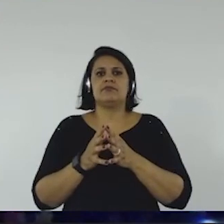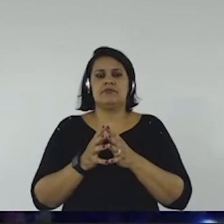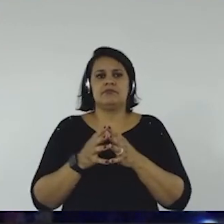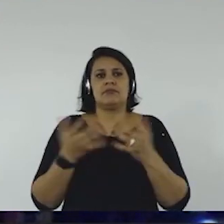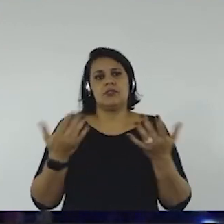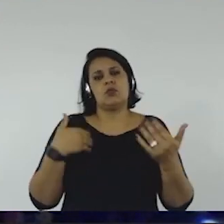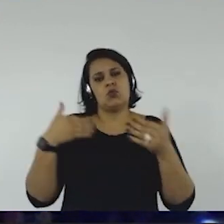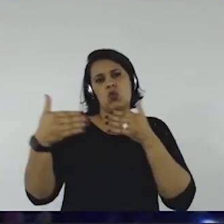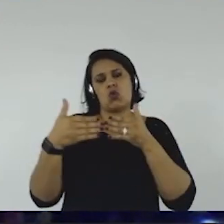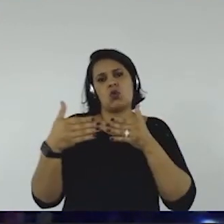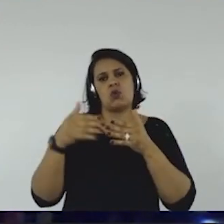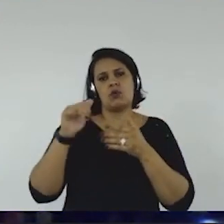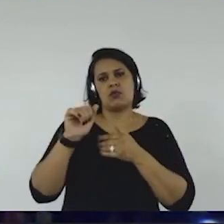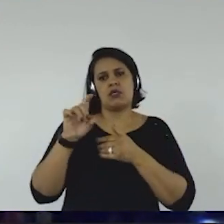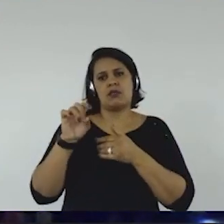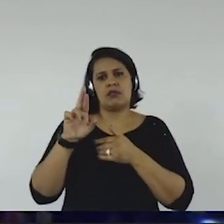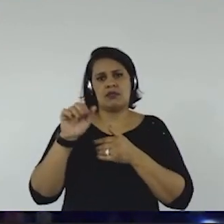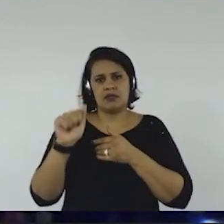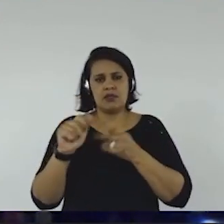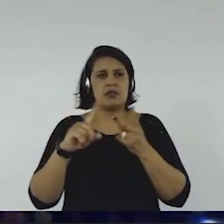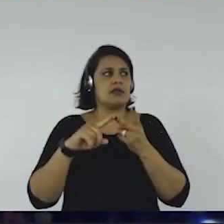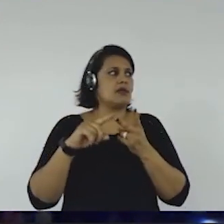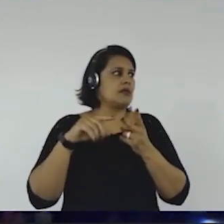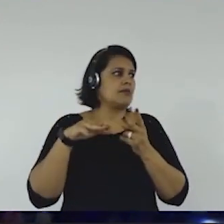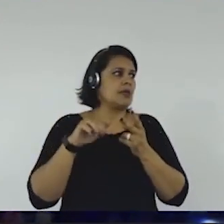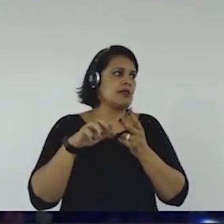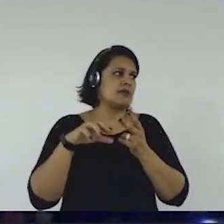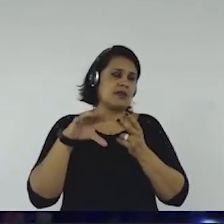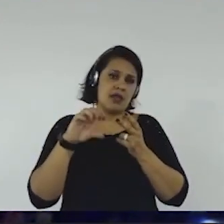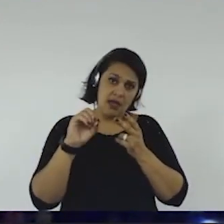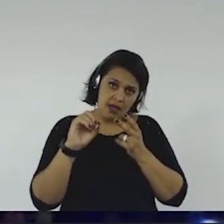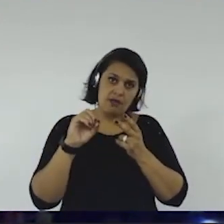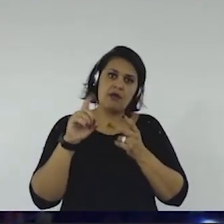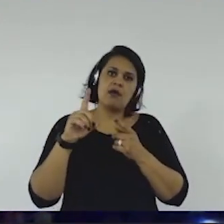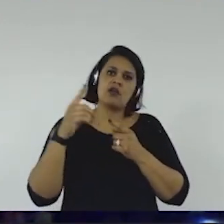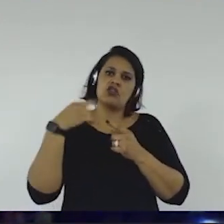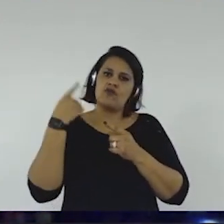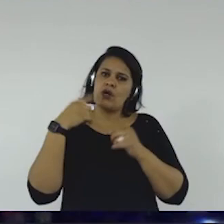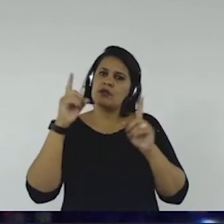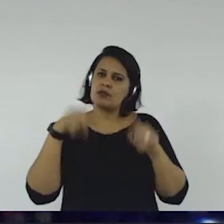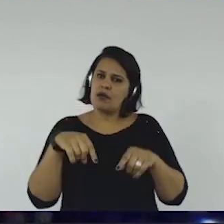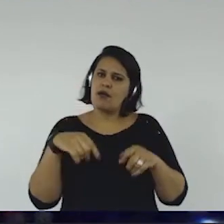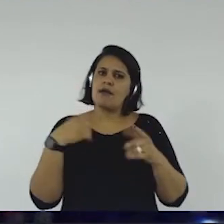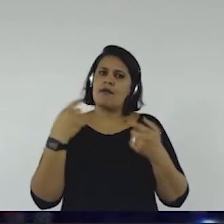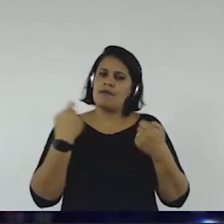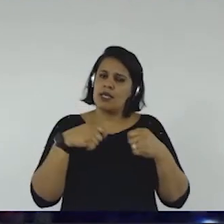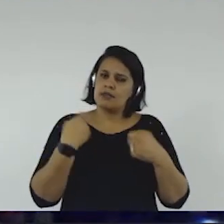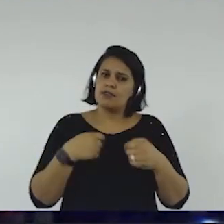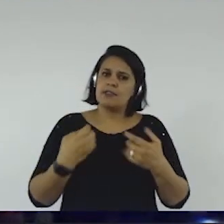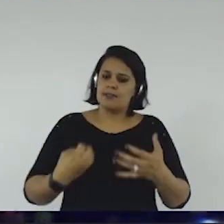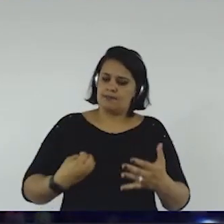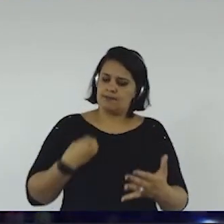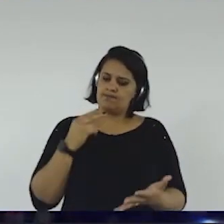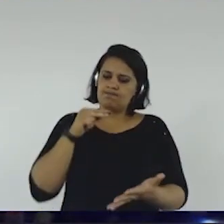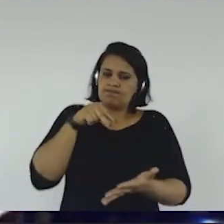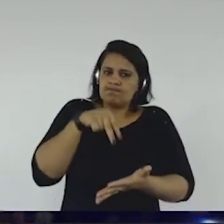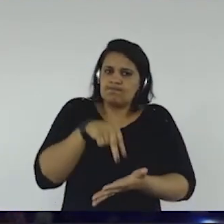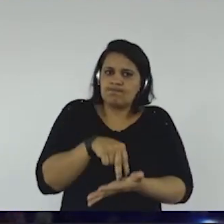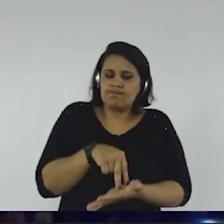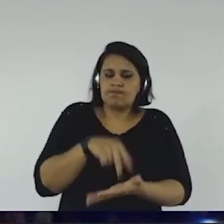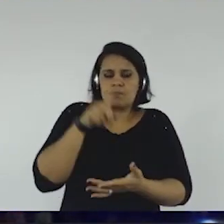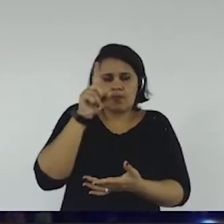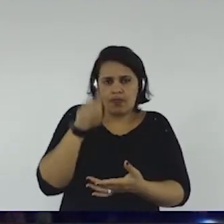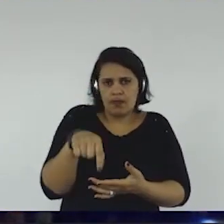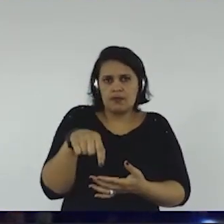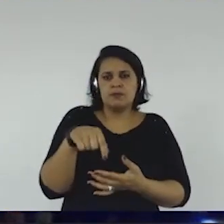com a Adriana e com o Marcelo. Eu acho que a advocacia é a arte da persuasão e a presença física ela é